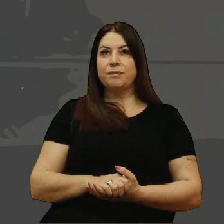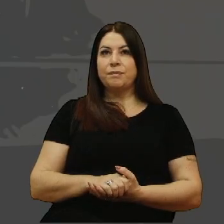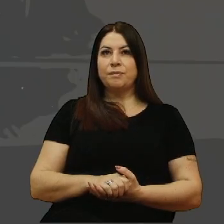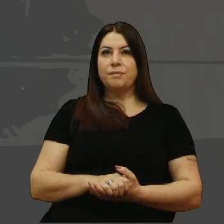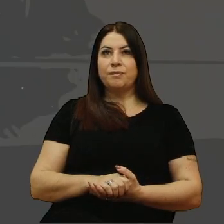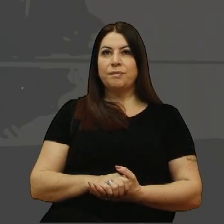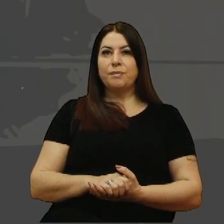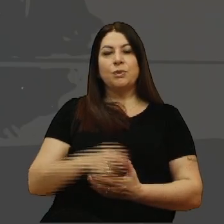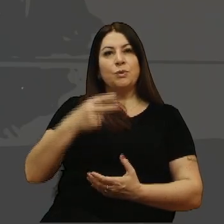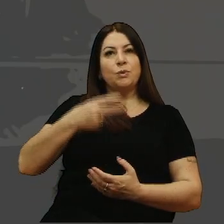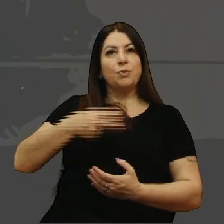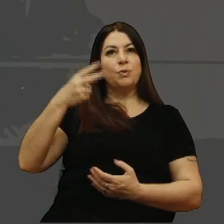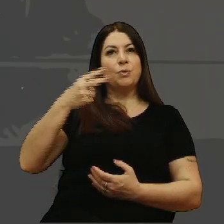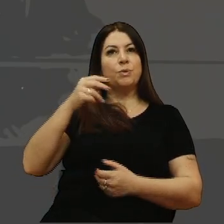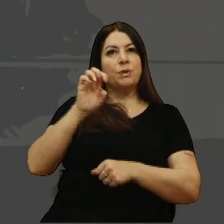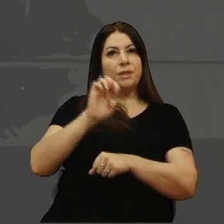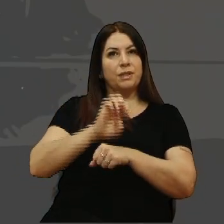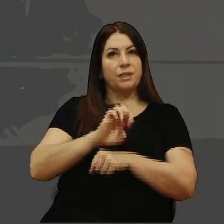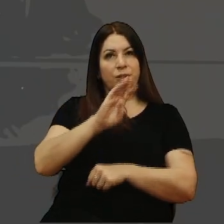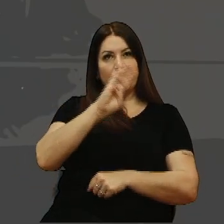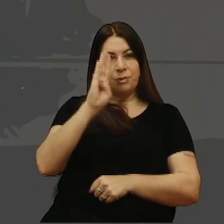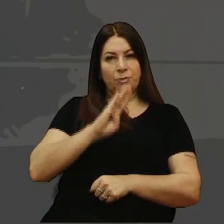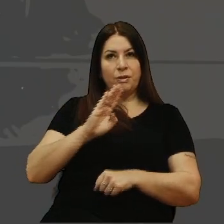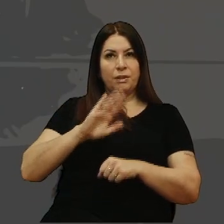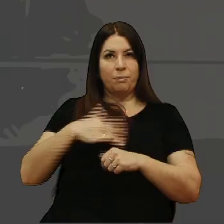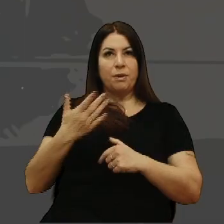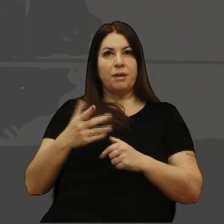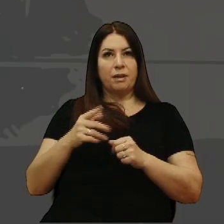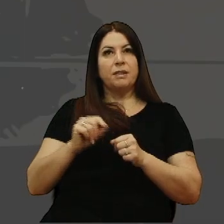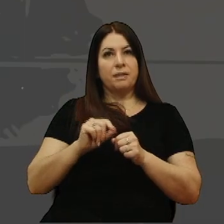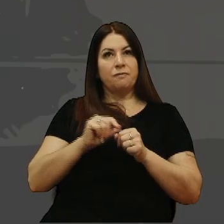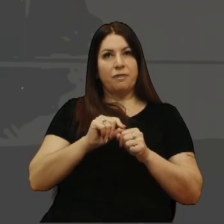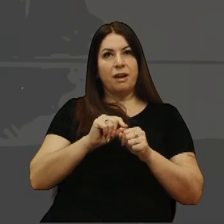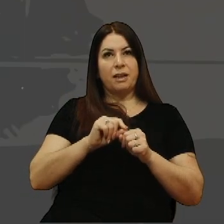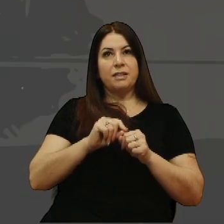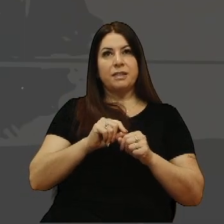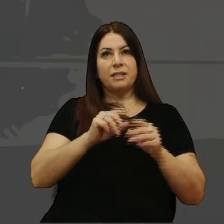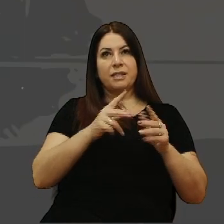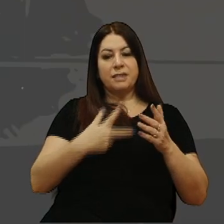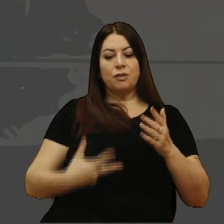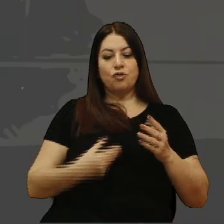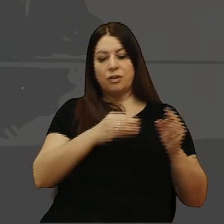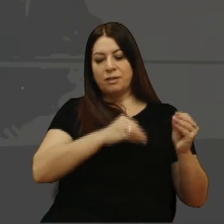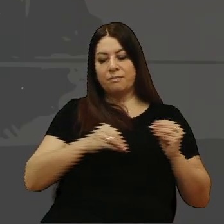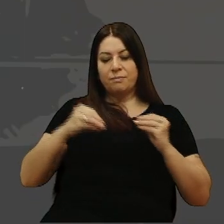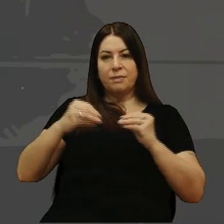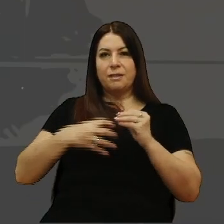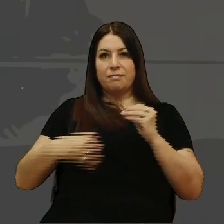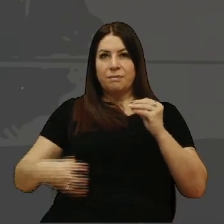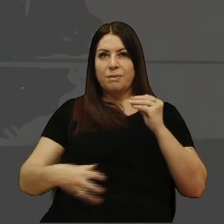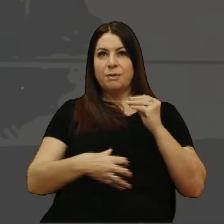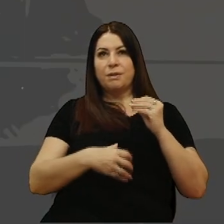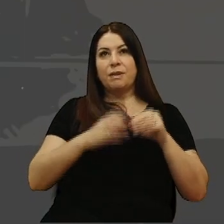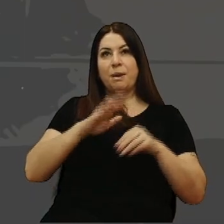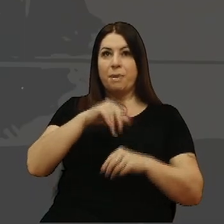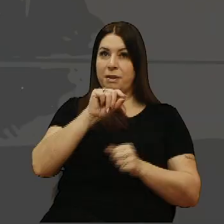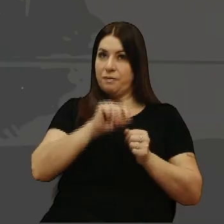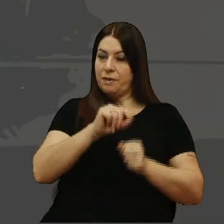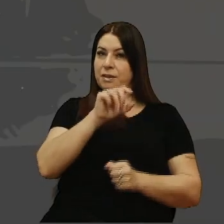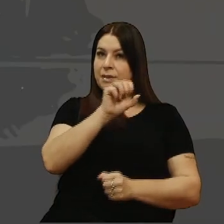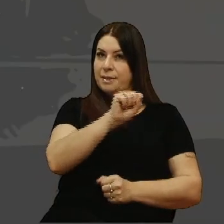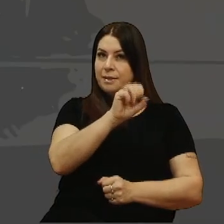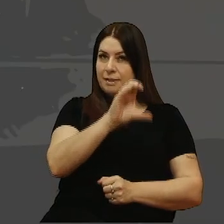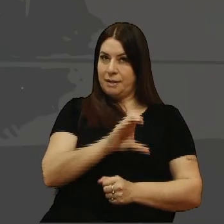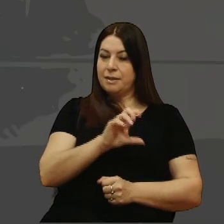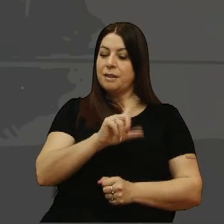o segundo estado do Brasil que mais faz transplantes. Quem mais faz é Santa Catarina.